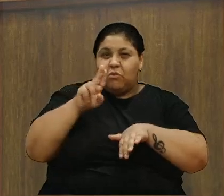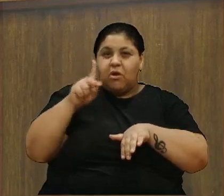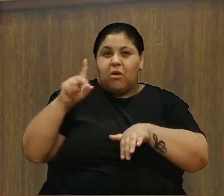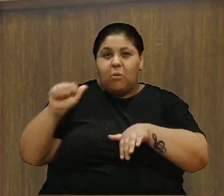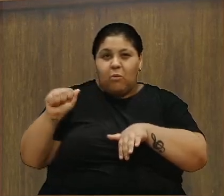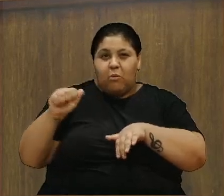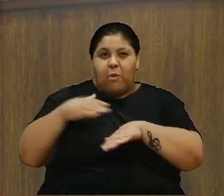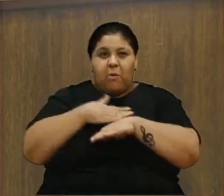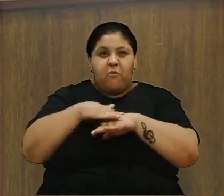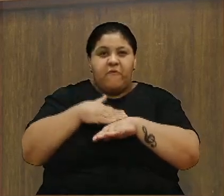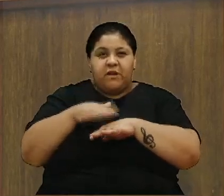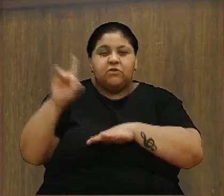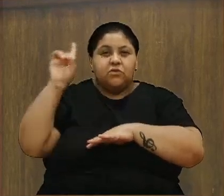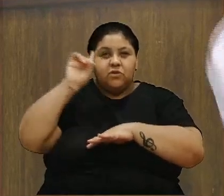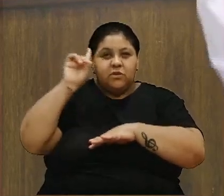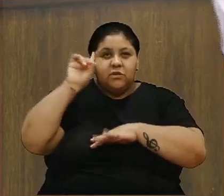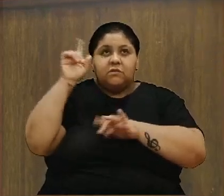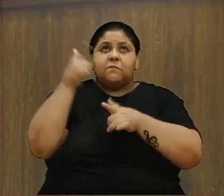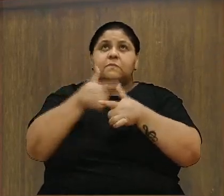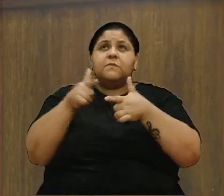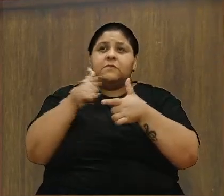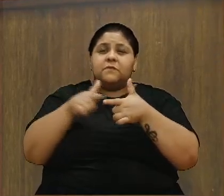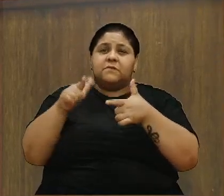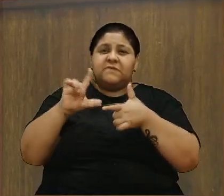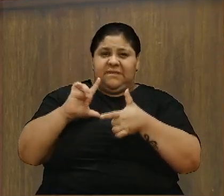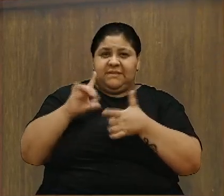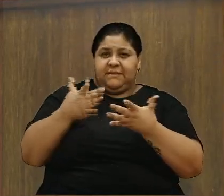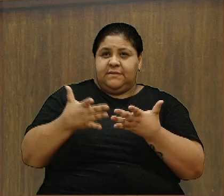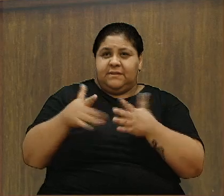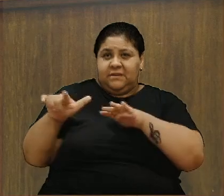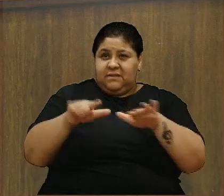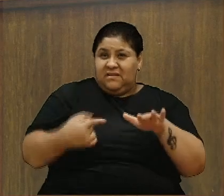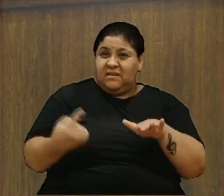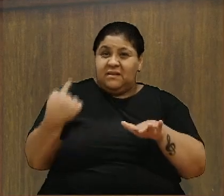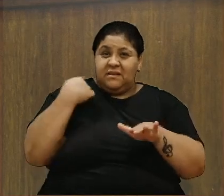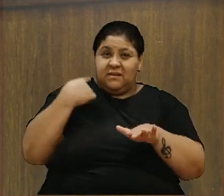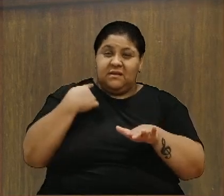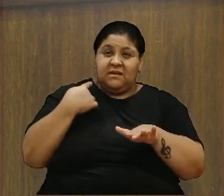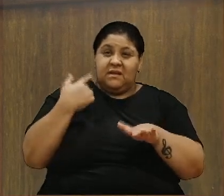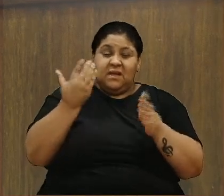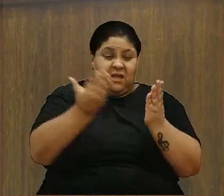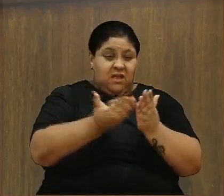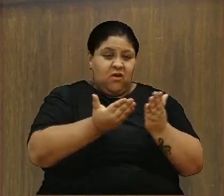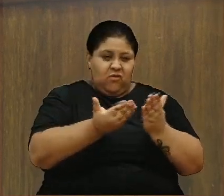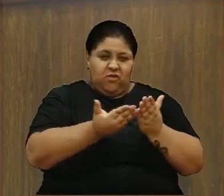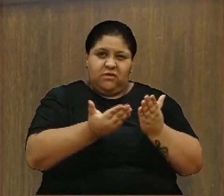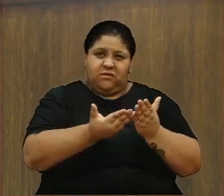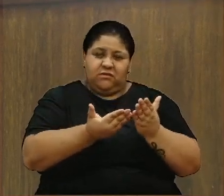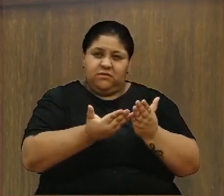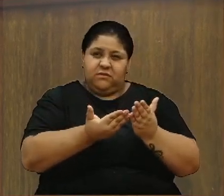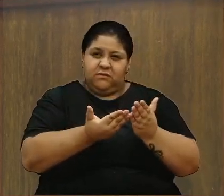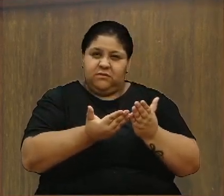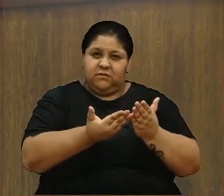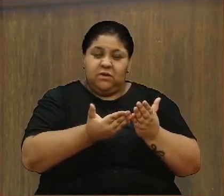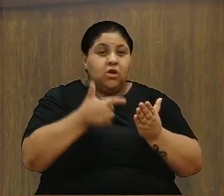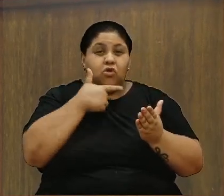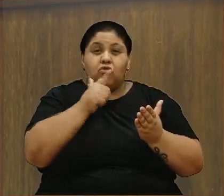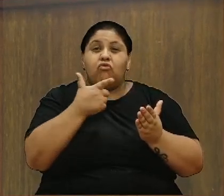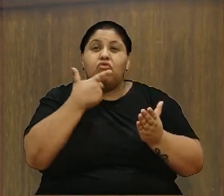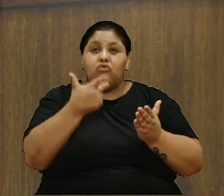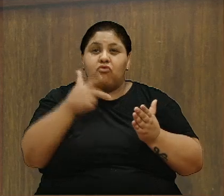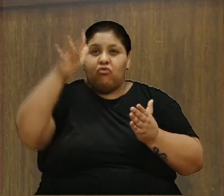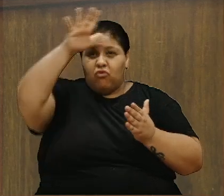Converso todos os dias sobre problemas que a gente assume. Na semana passada eu andei estudando, acabei não falando porque não tive tempo. O